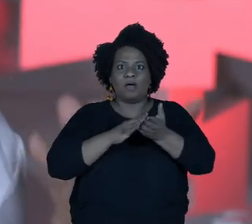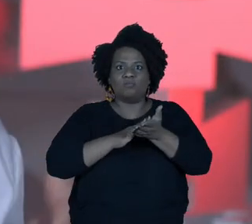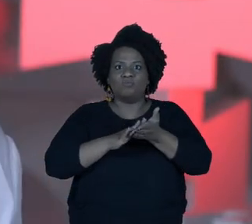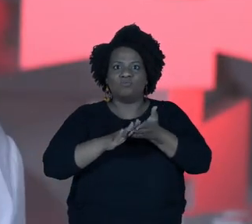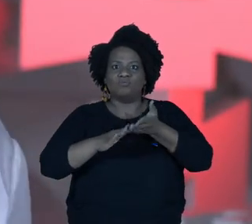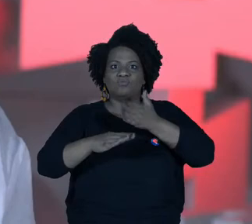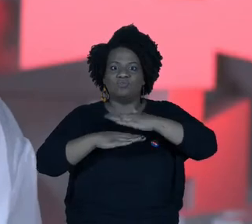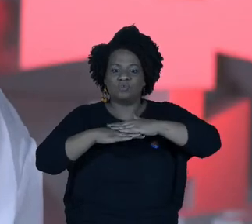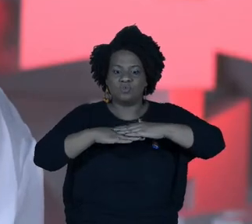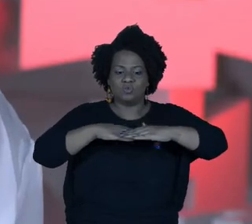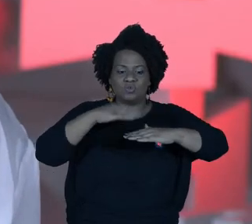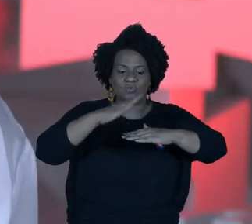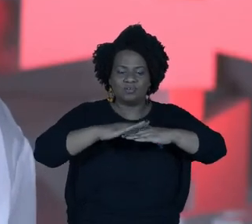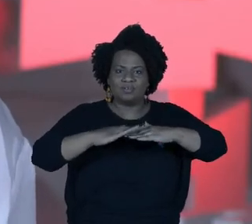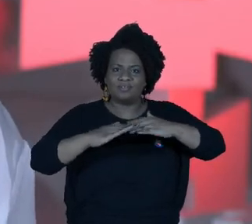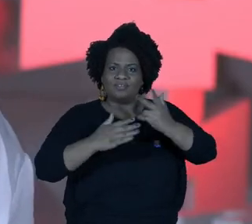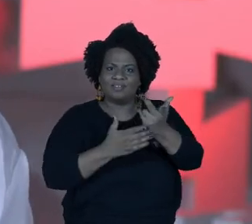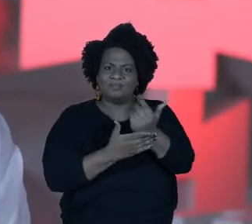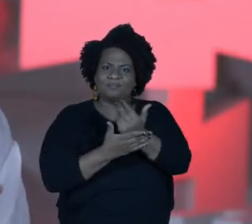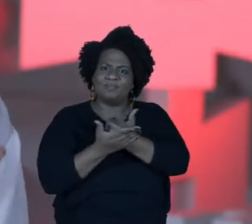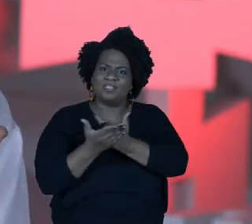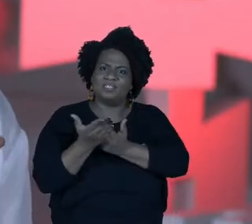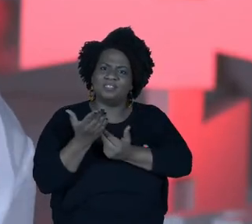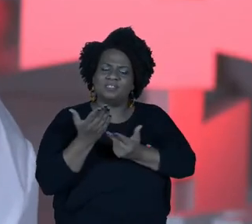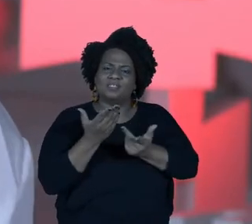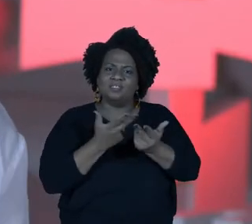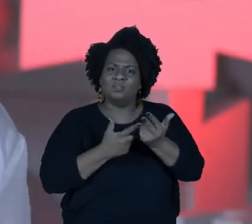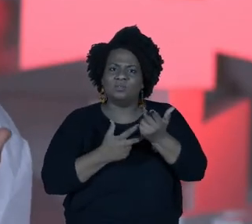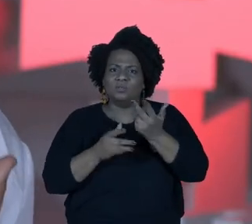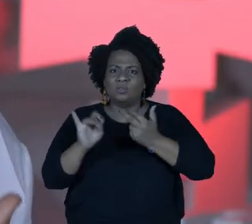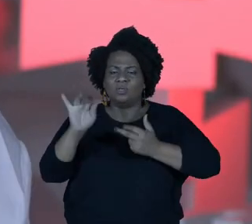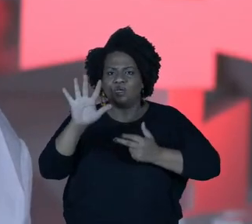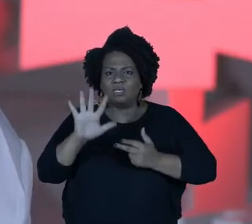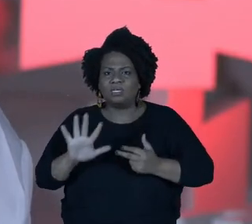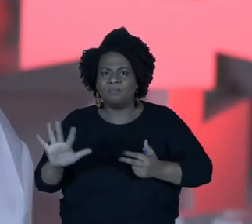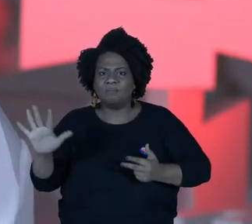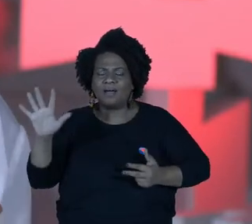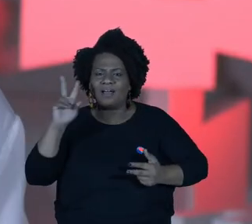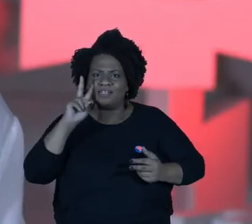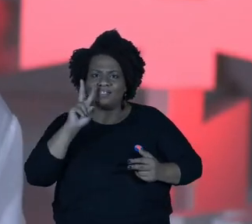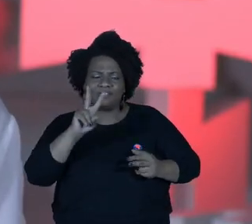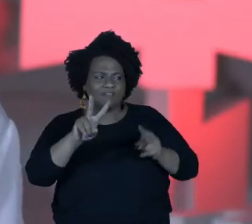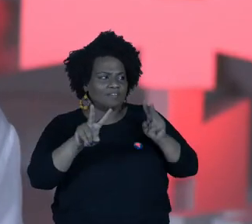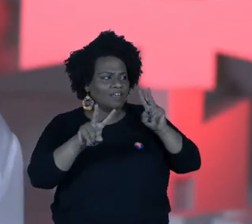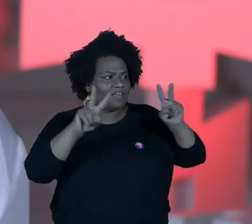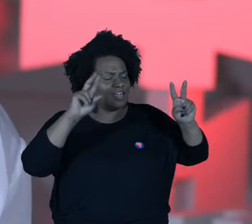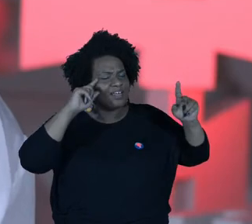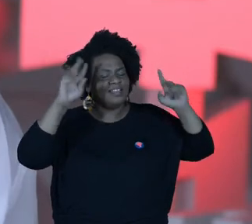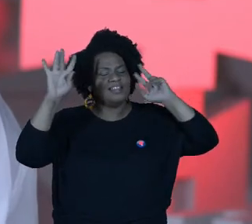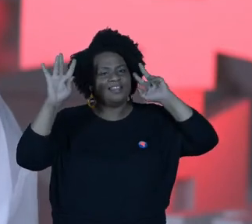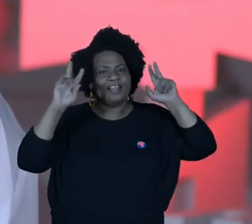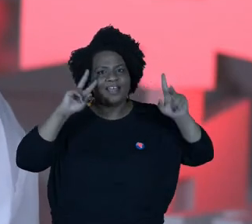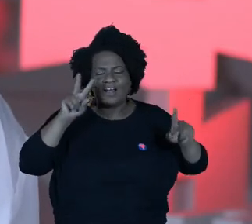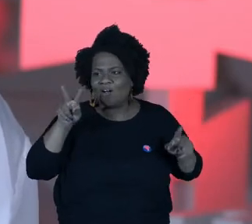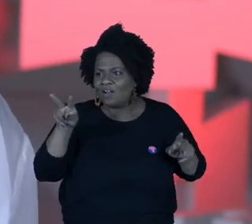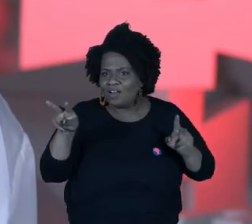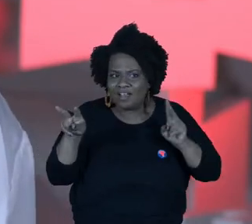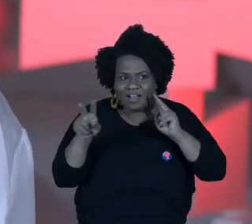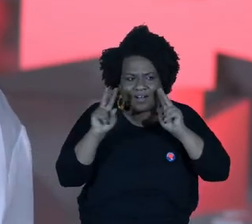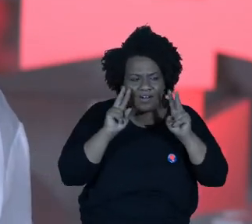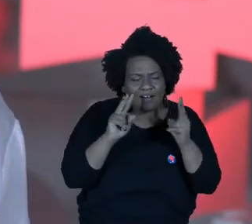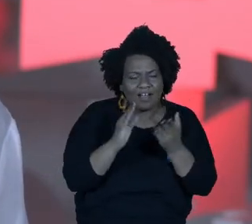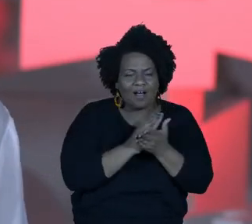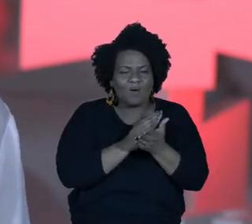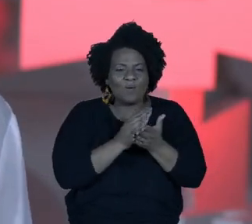pela outra. Para a gente retomar uma imagem, uma ideia, para olhar algumas produções